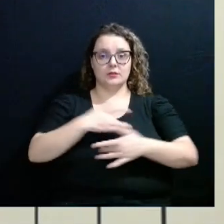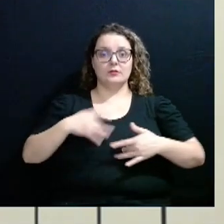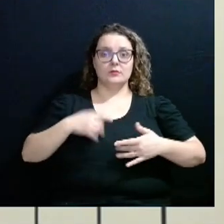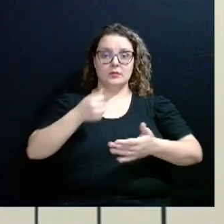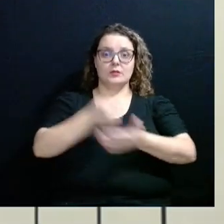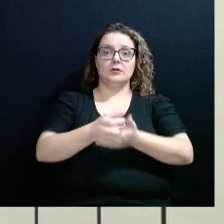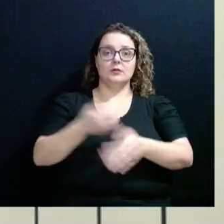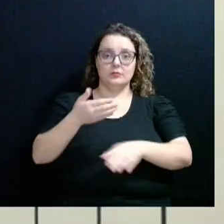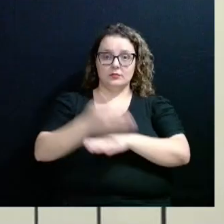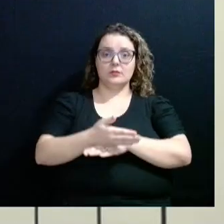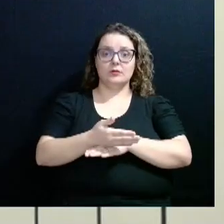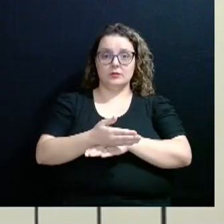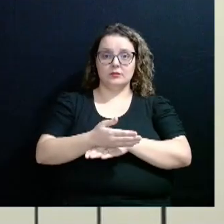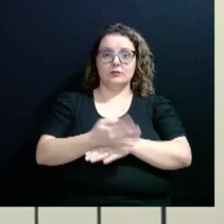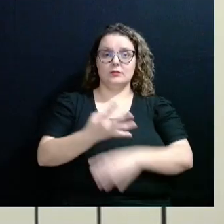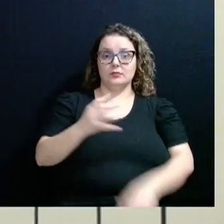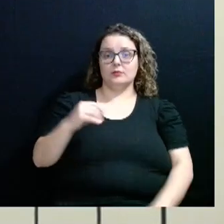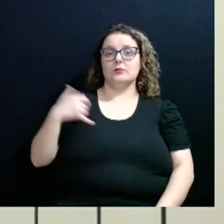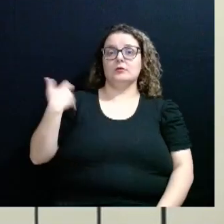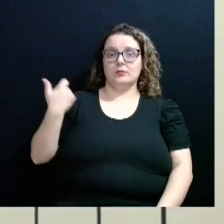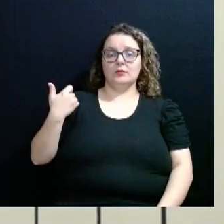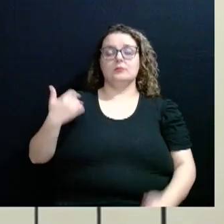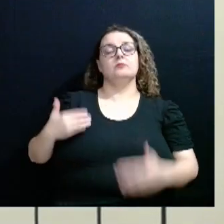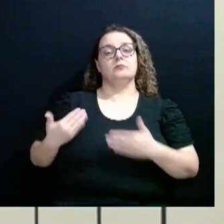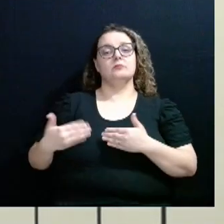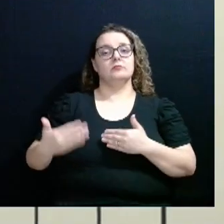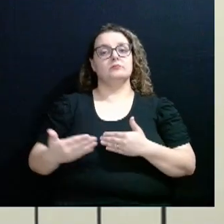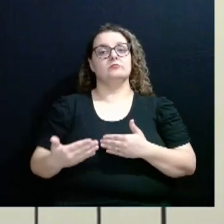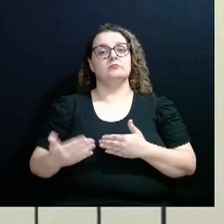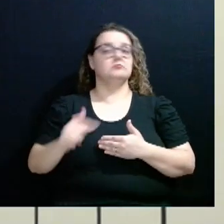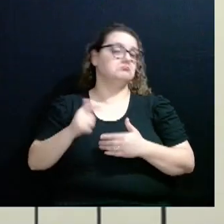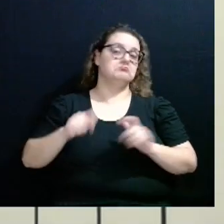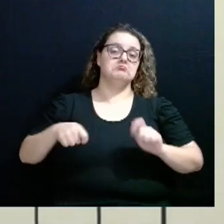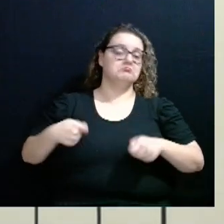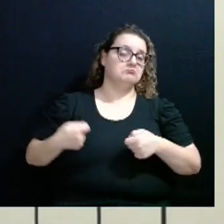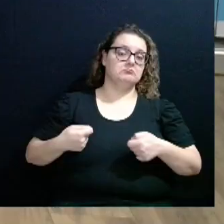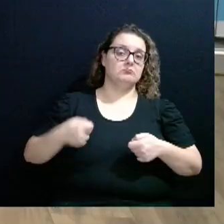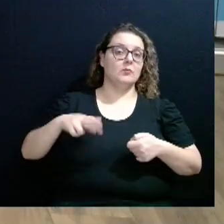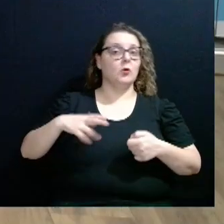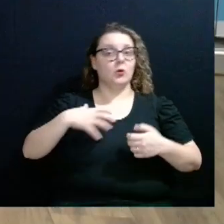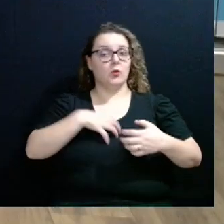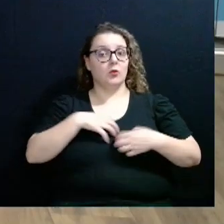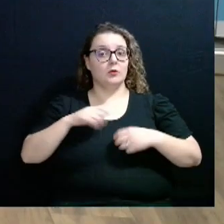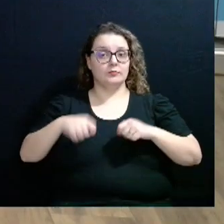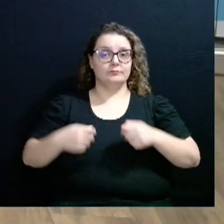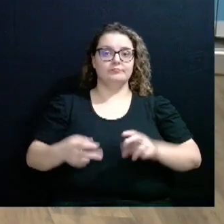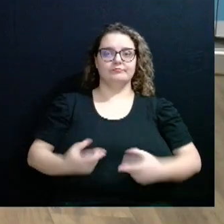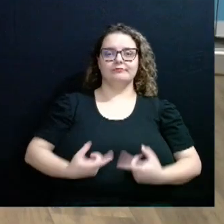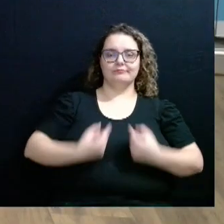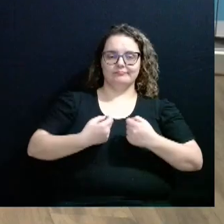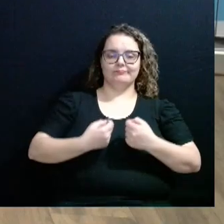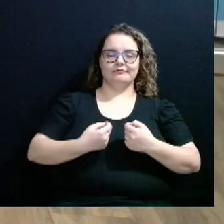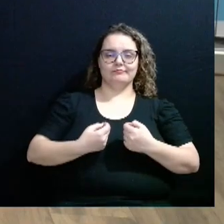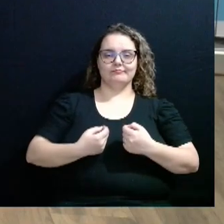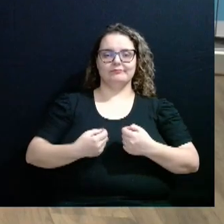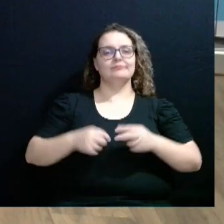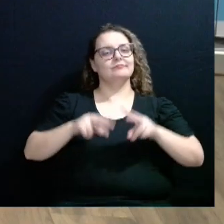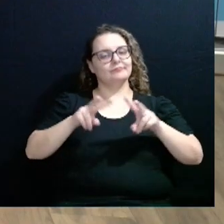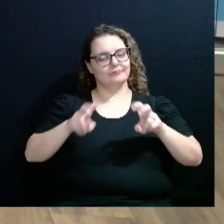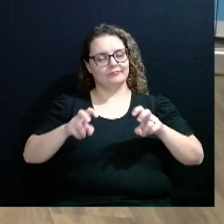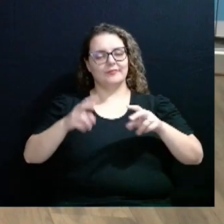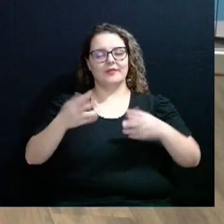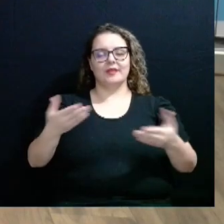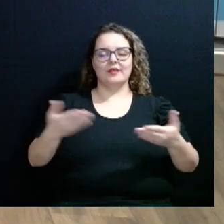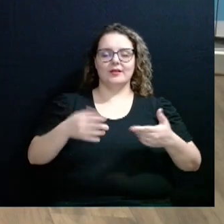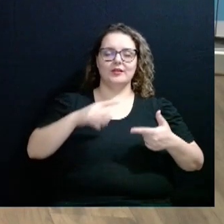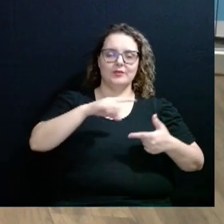dos 40 anos, mesmo sem sinais ou sintomas de câncer. Tema que você acompanha no nosso